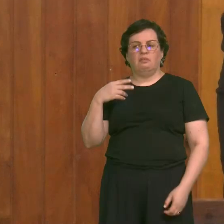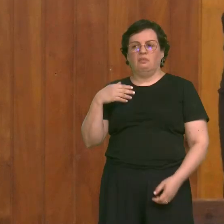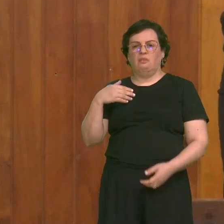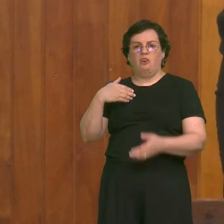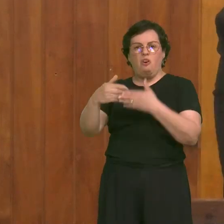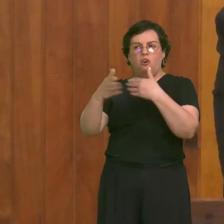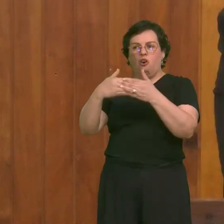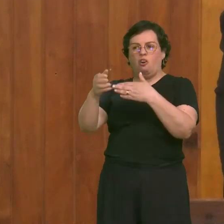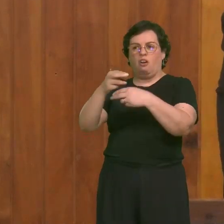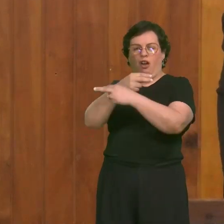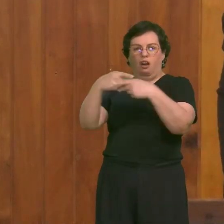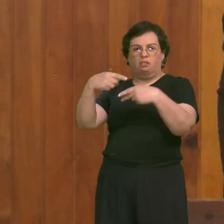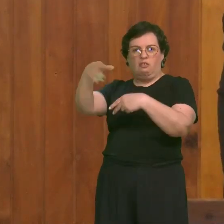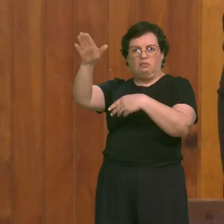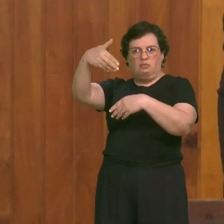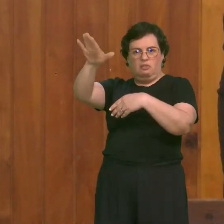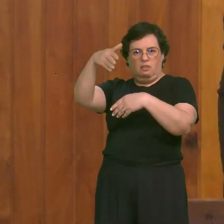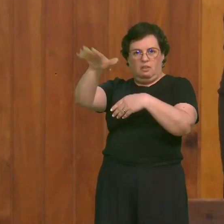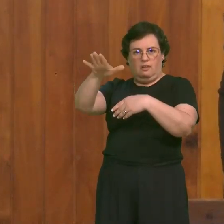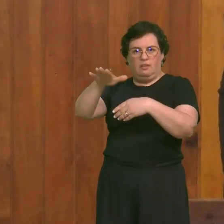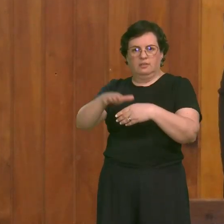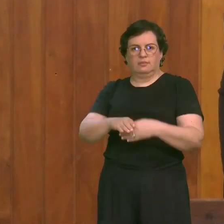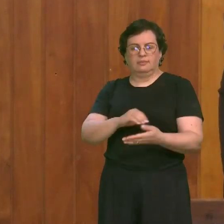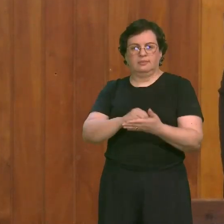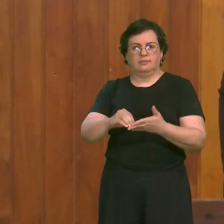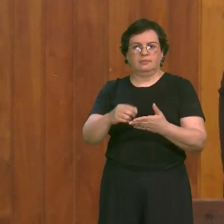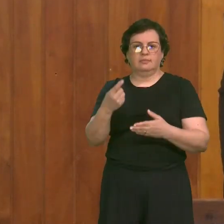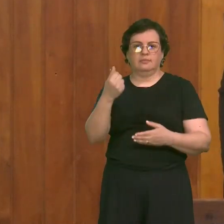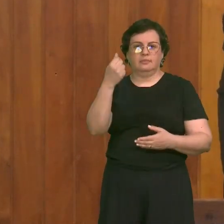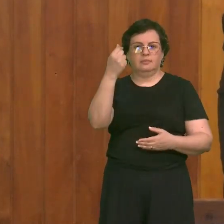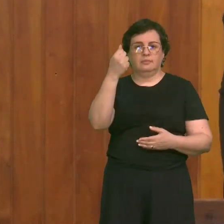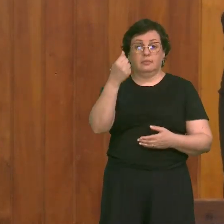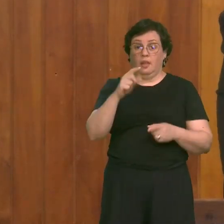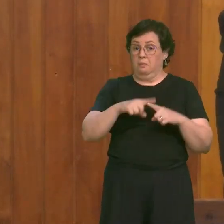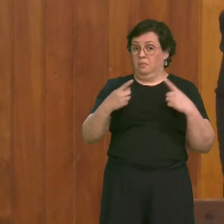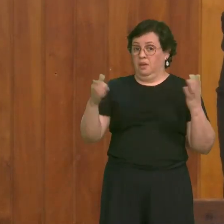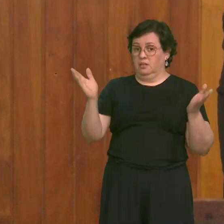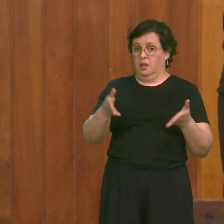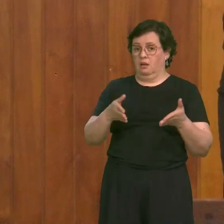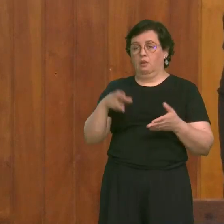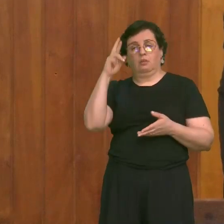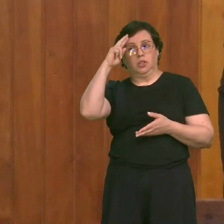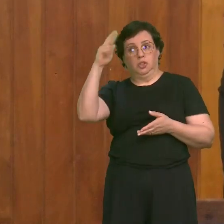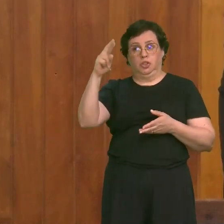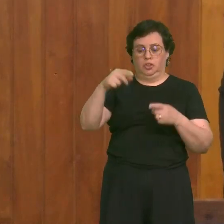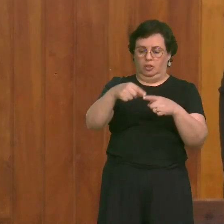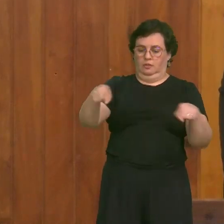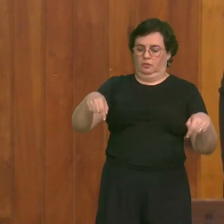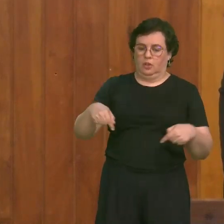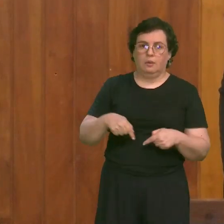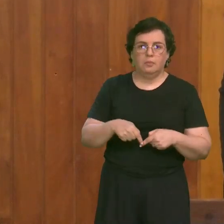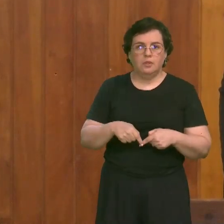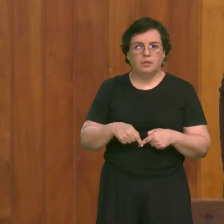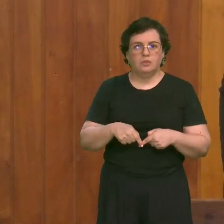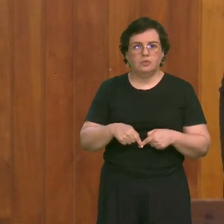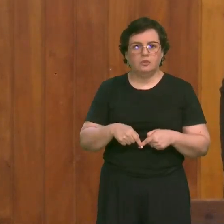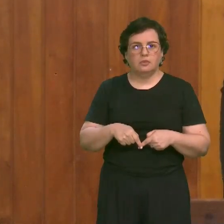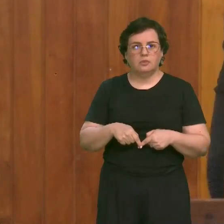desses na Secretaria da Fazenda e agora foi para chefe de gabinete